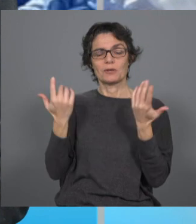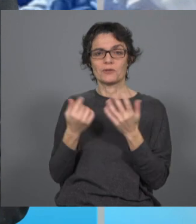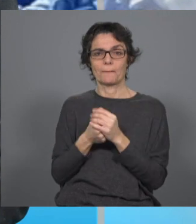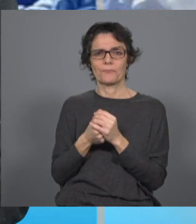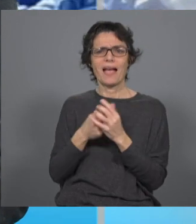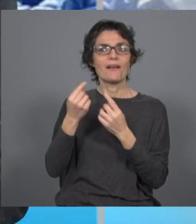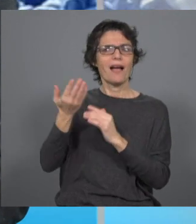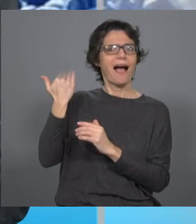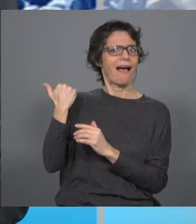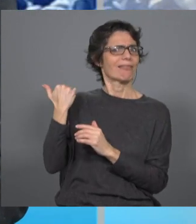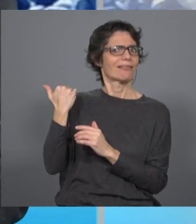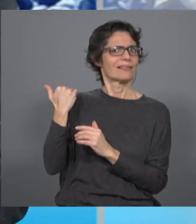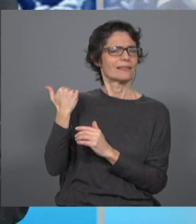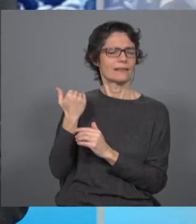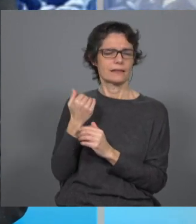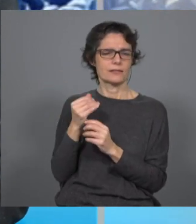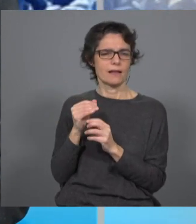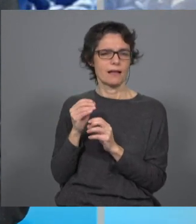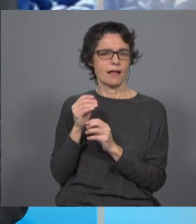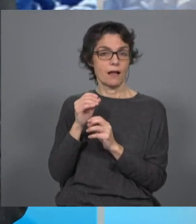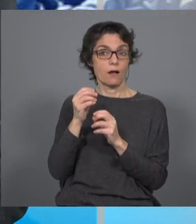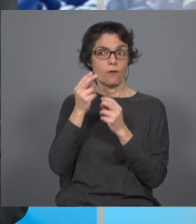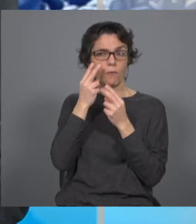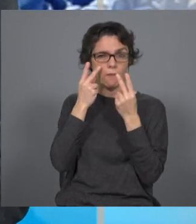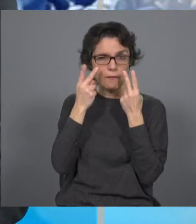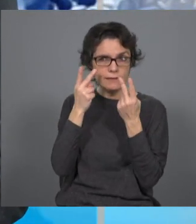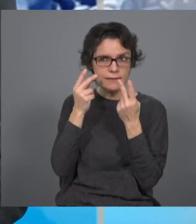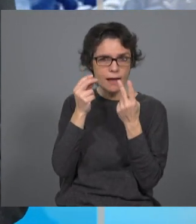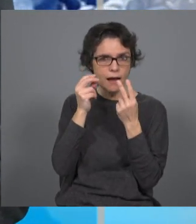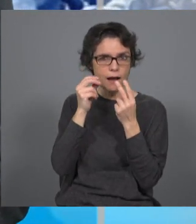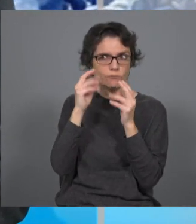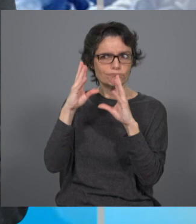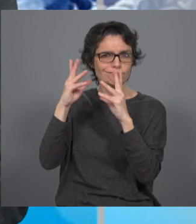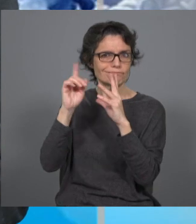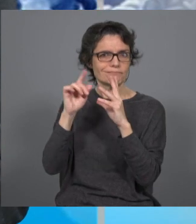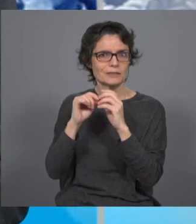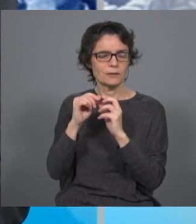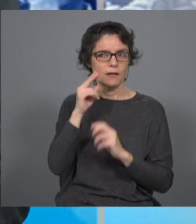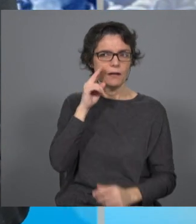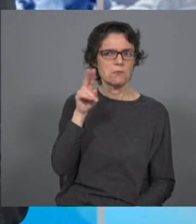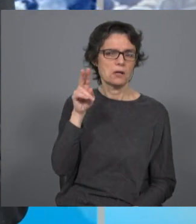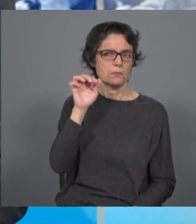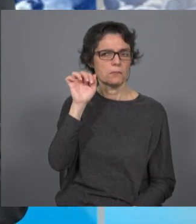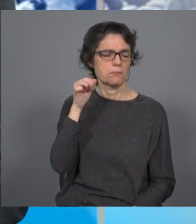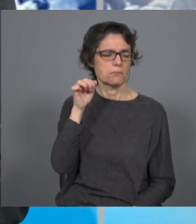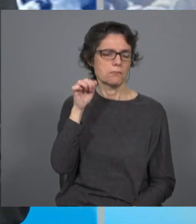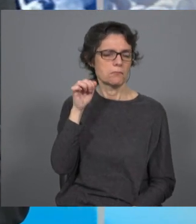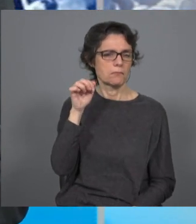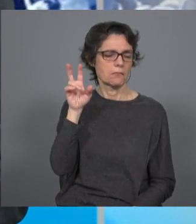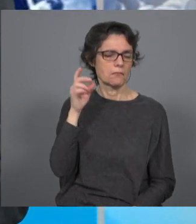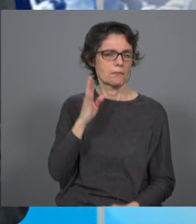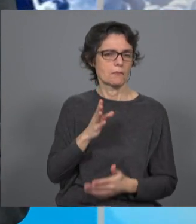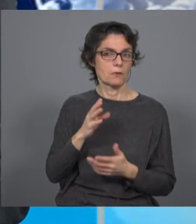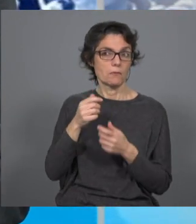dos outros, evitávamos o olhar, ou se víamos, não víamos verdadeiramente. Agora, com a